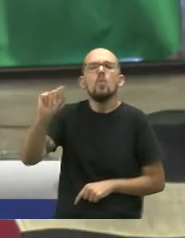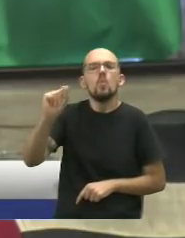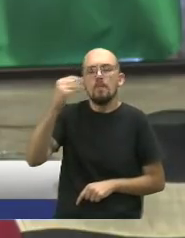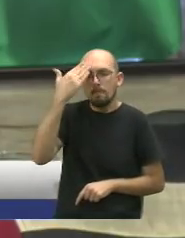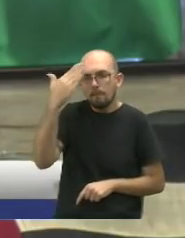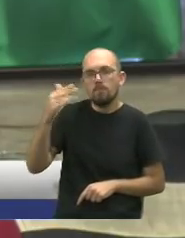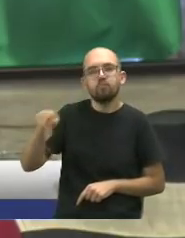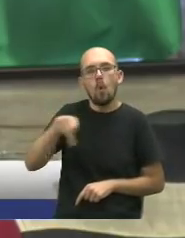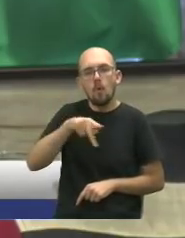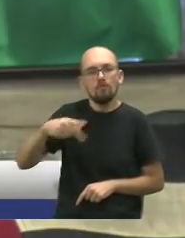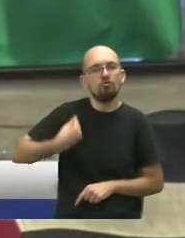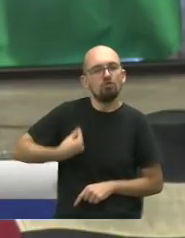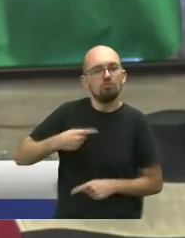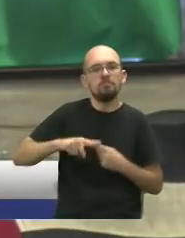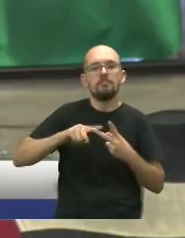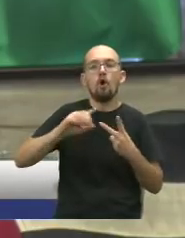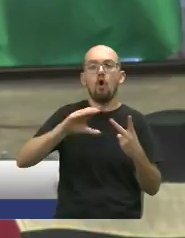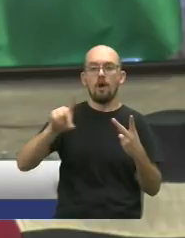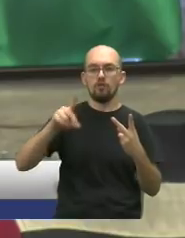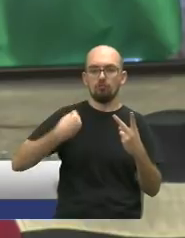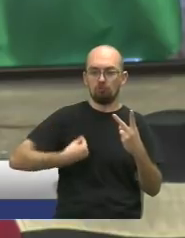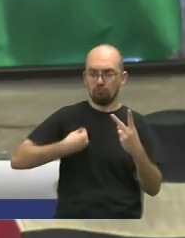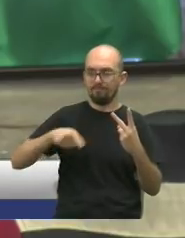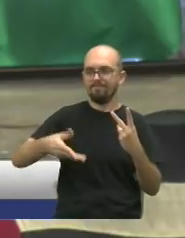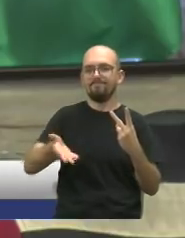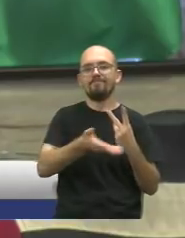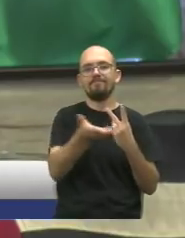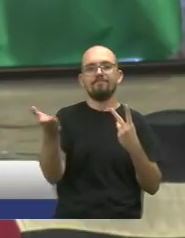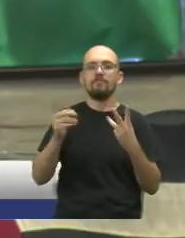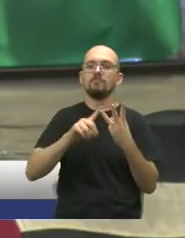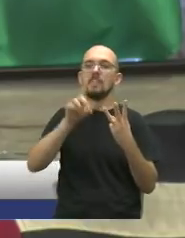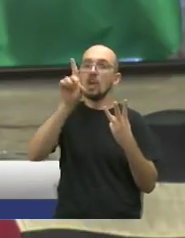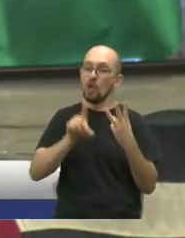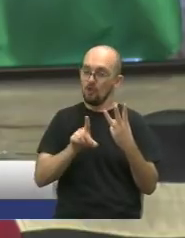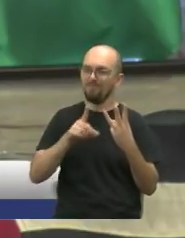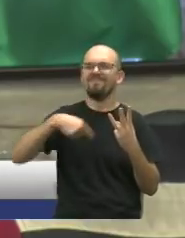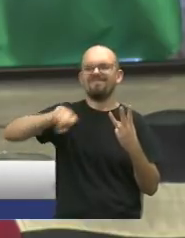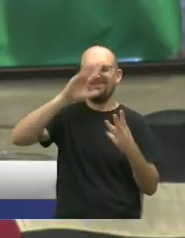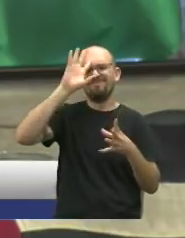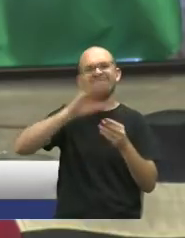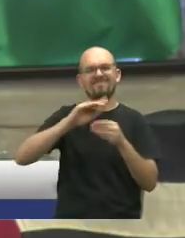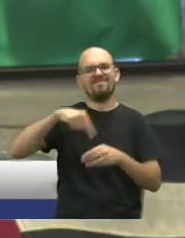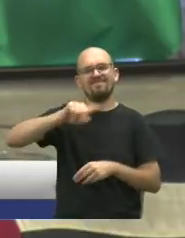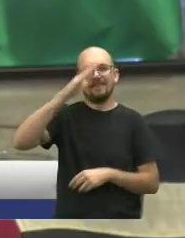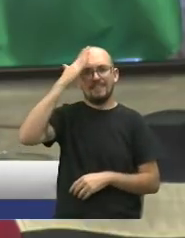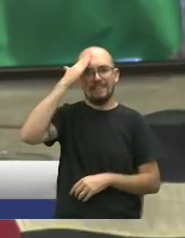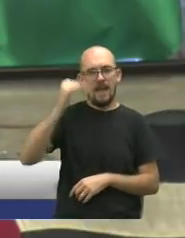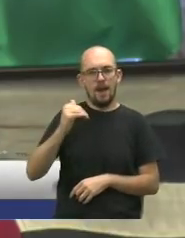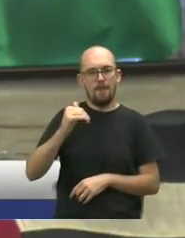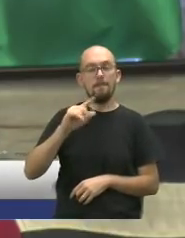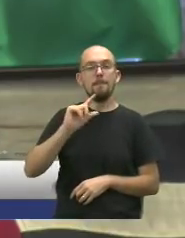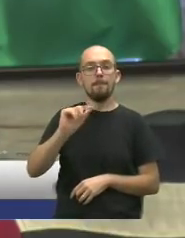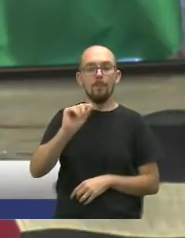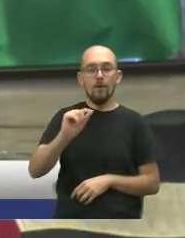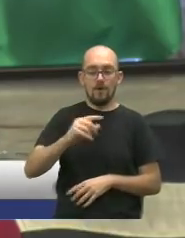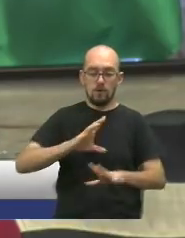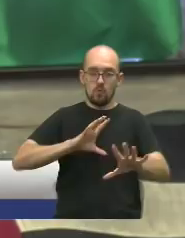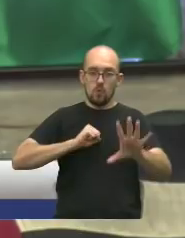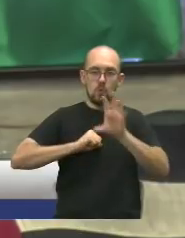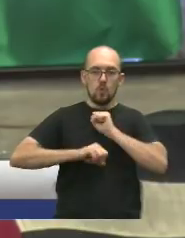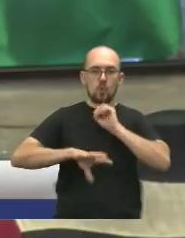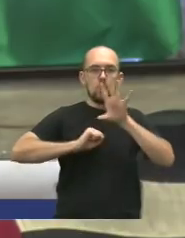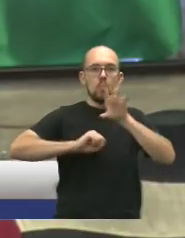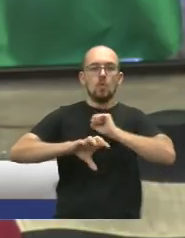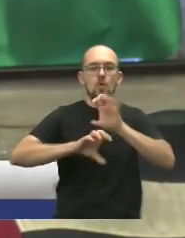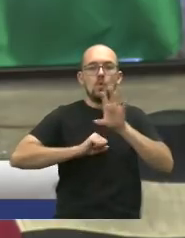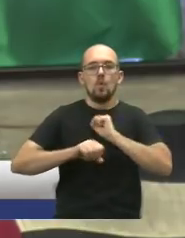professores, coordenadores e diretores, porque nós que somos docentes, a gente sabe, a formação que nós precisamos, ela